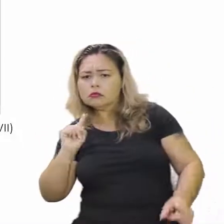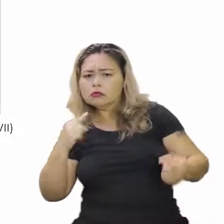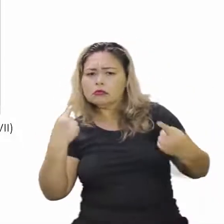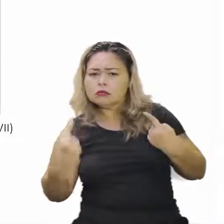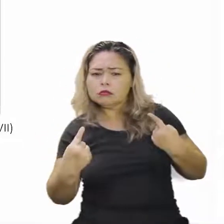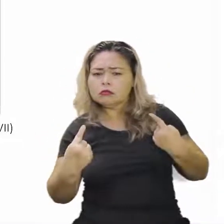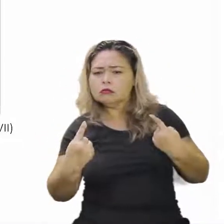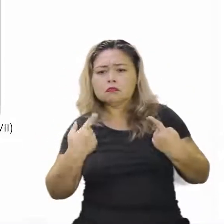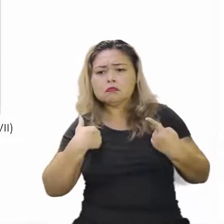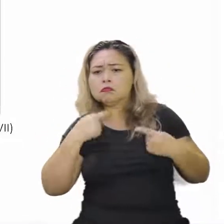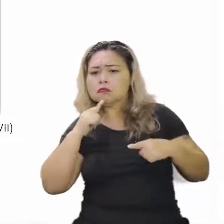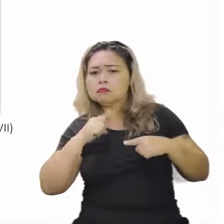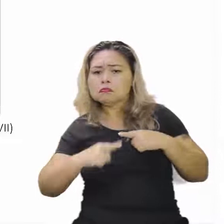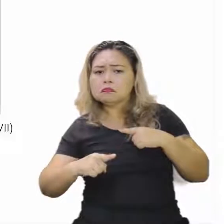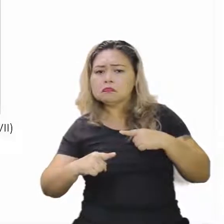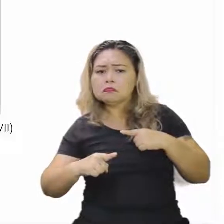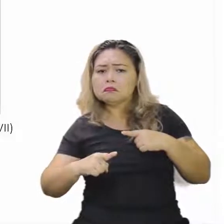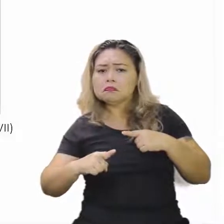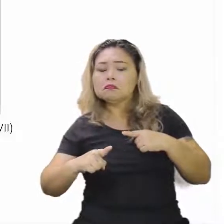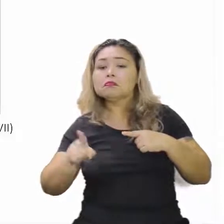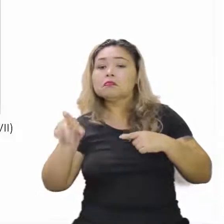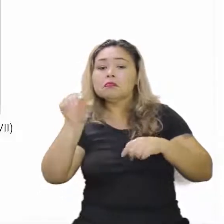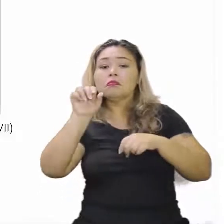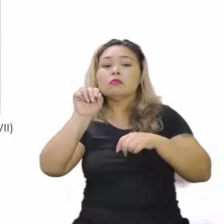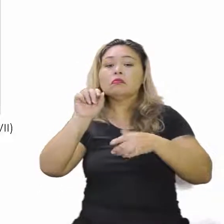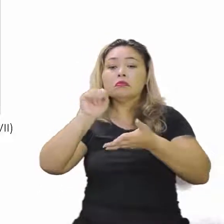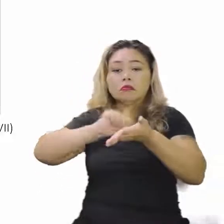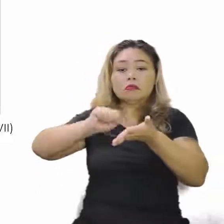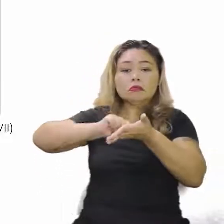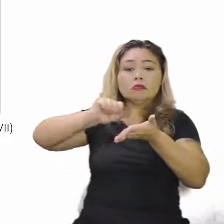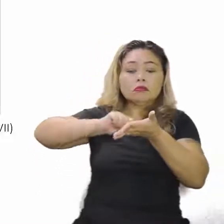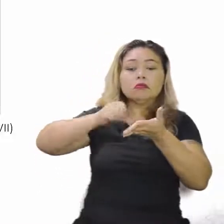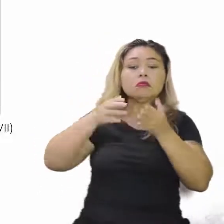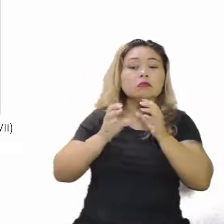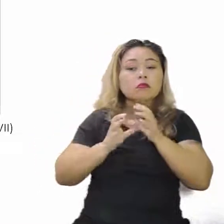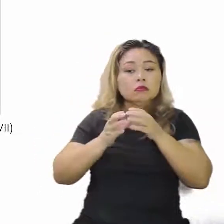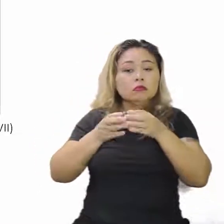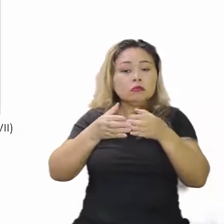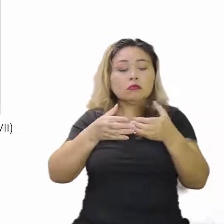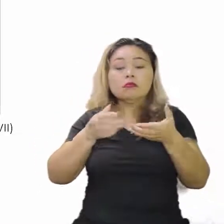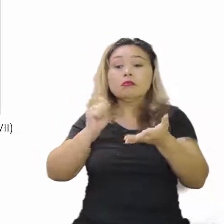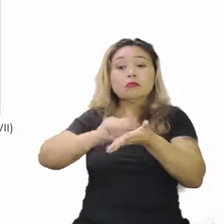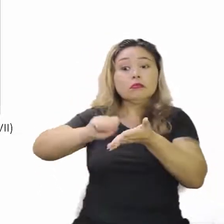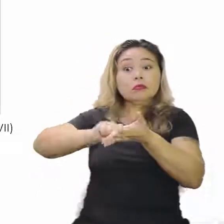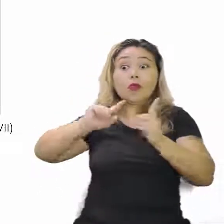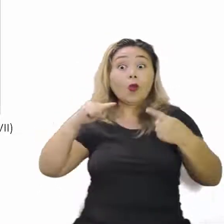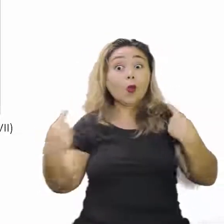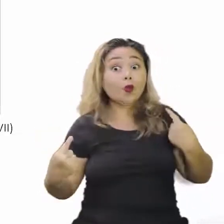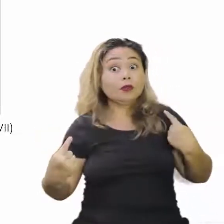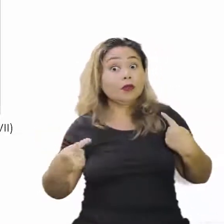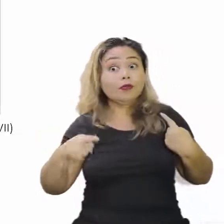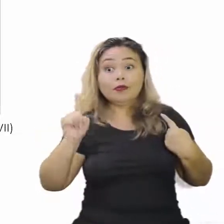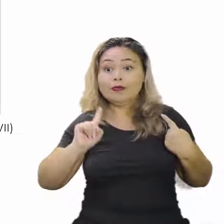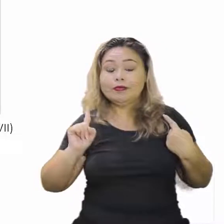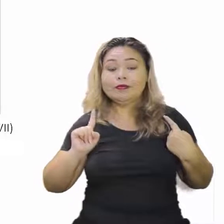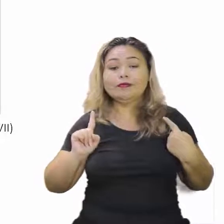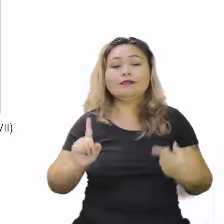contradiga ou a embargue, que o escrivão da expedição resiste. Quem é que fica contra?